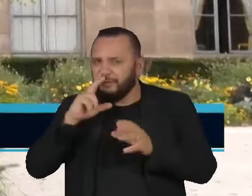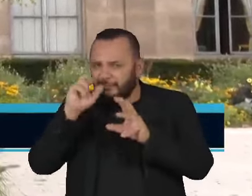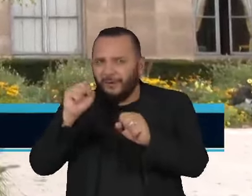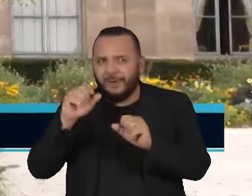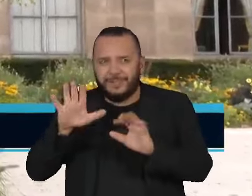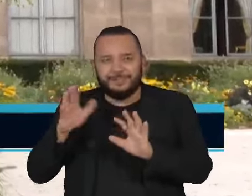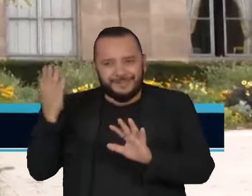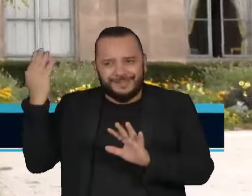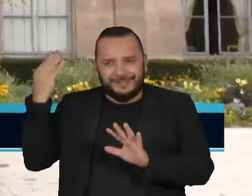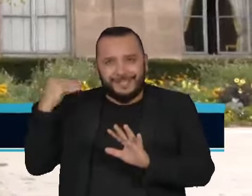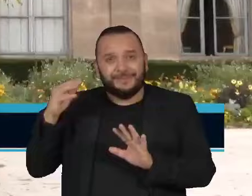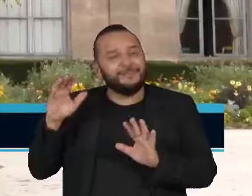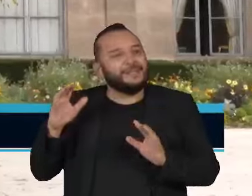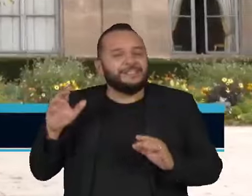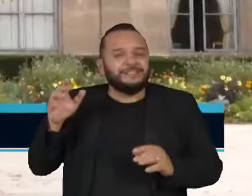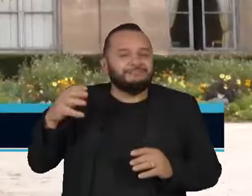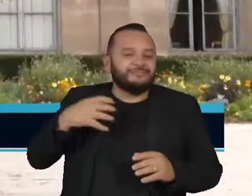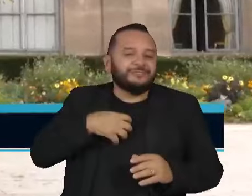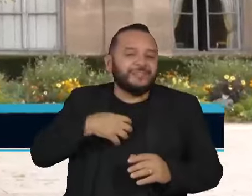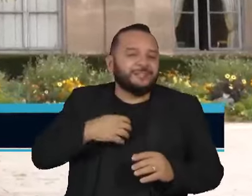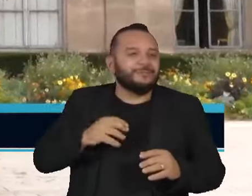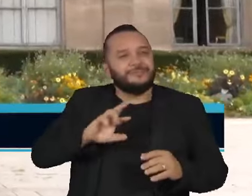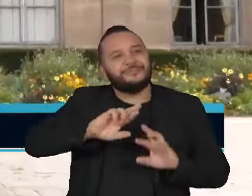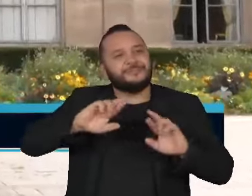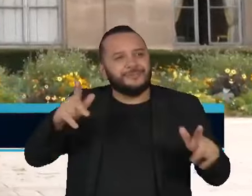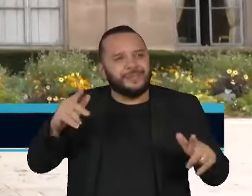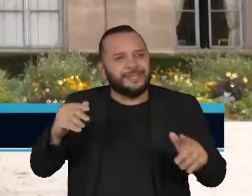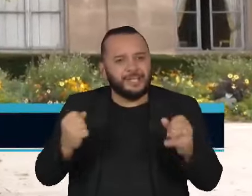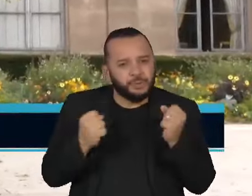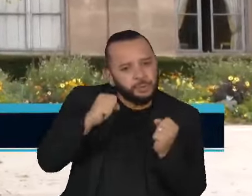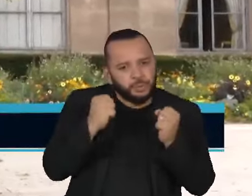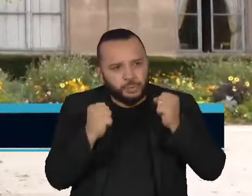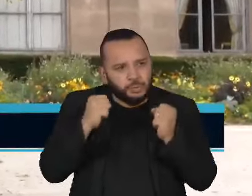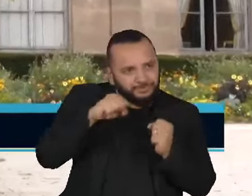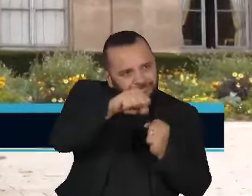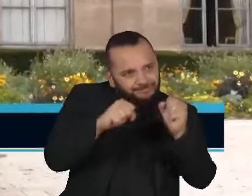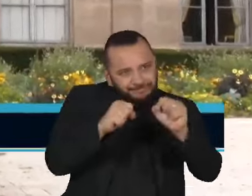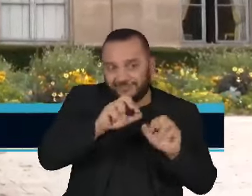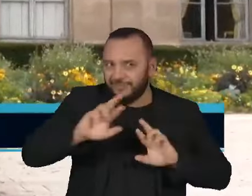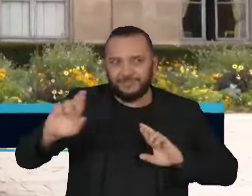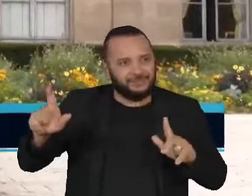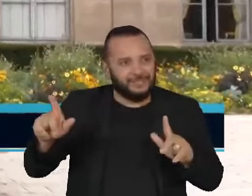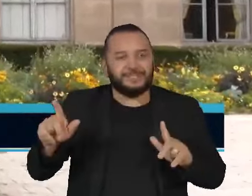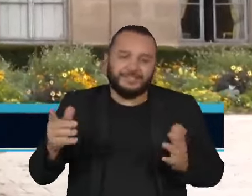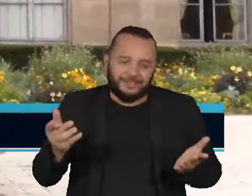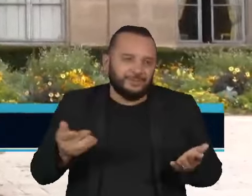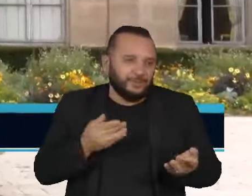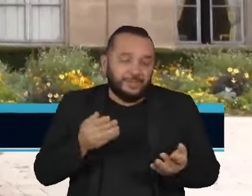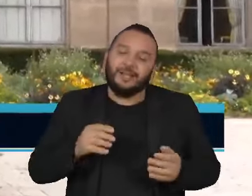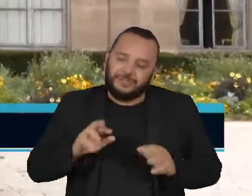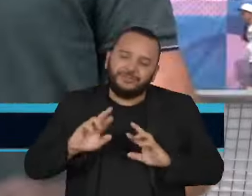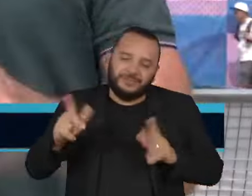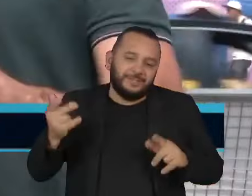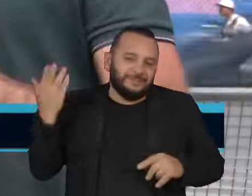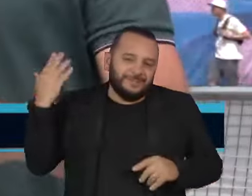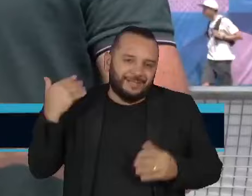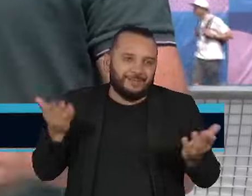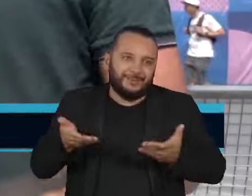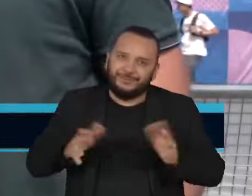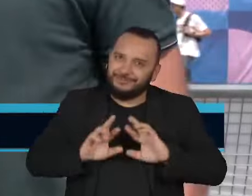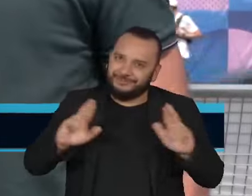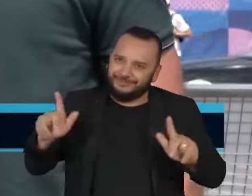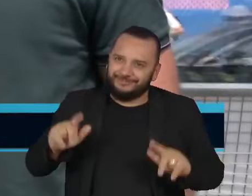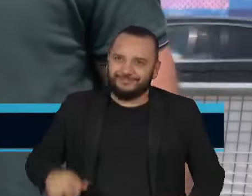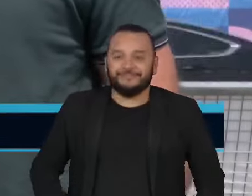mas são Estilos diferentes desde postura de combate até o o a intensidade de luta é bem diferente hoje foi com